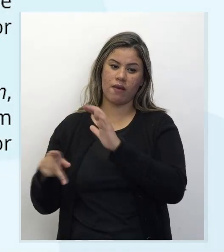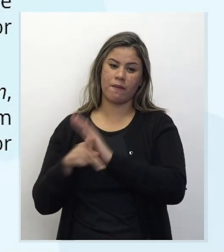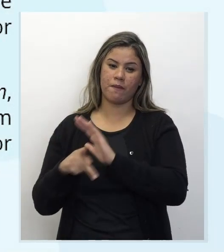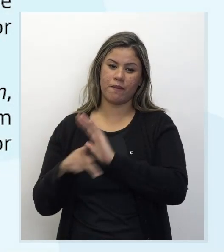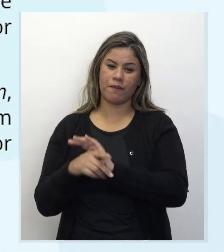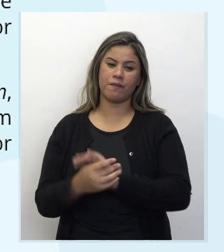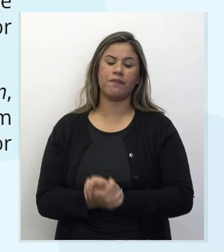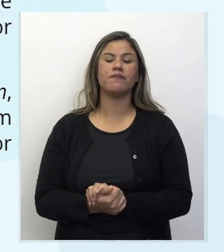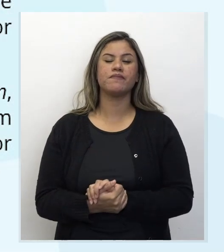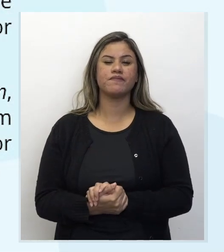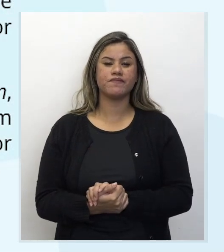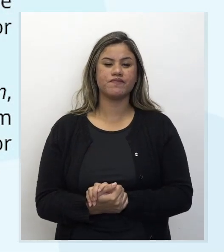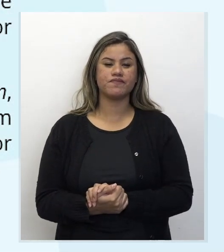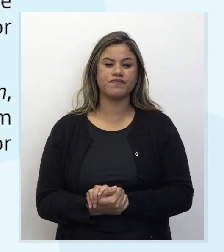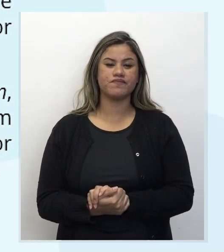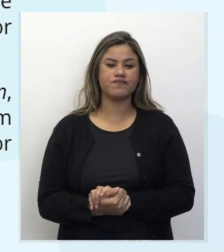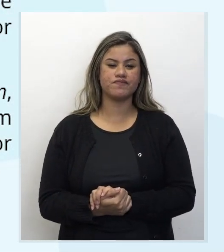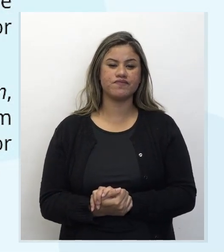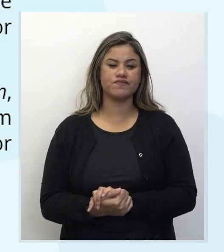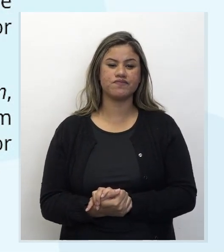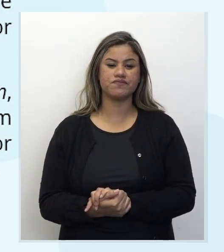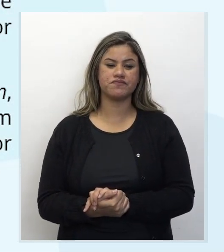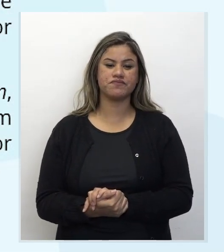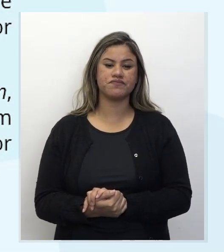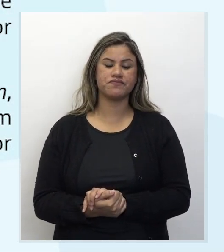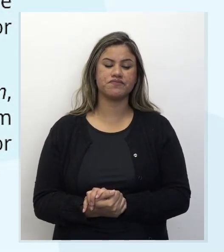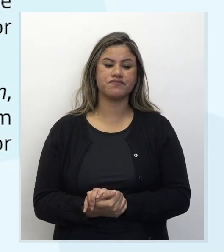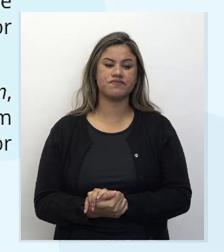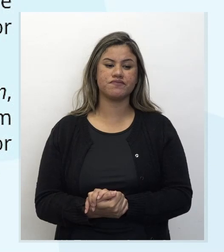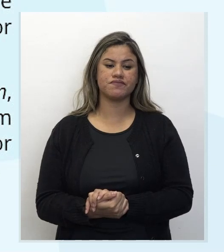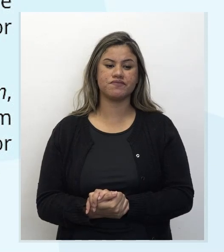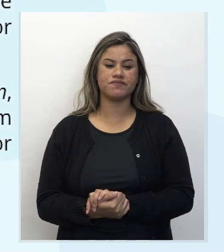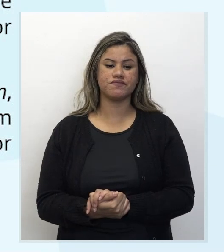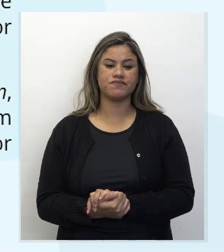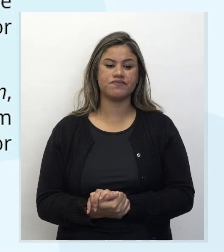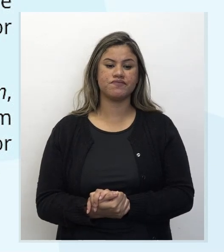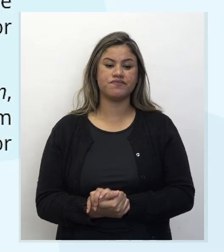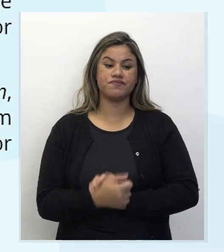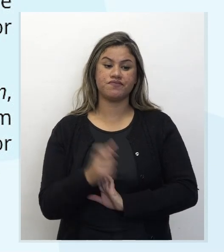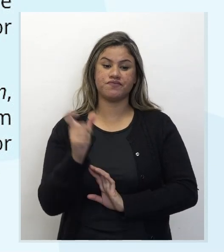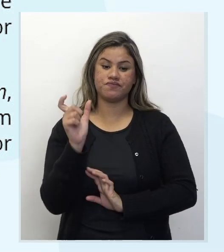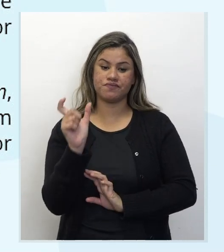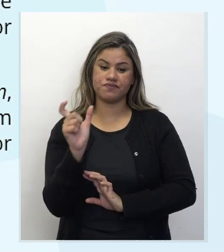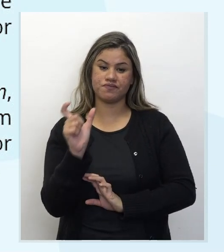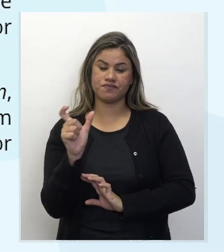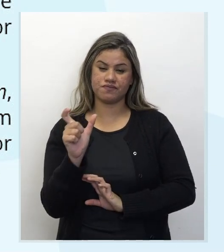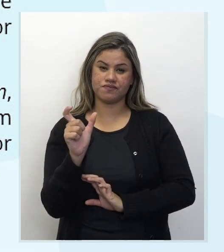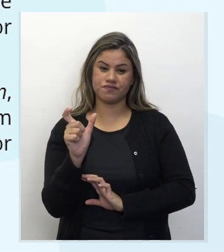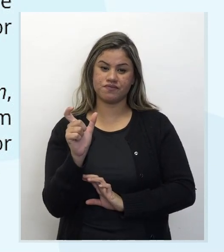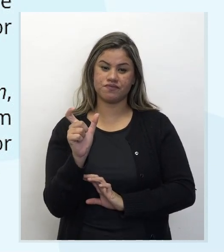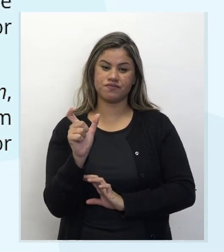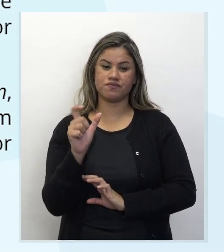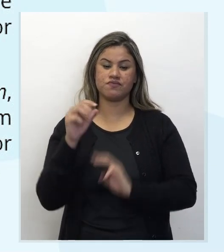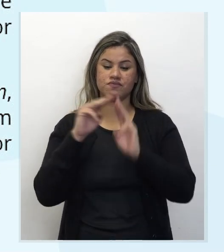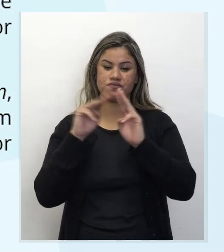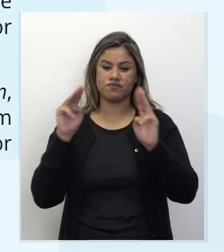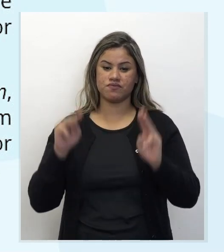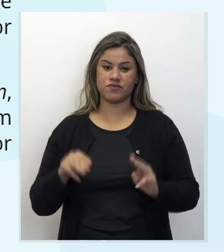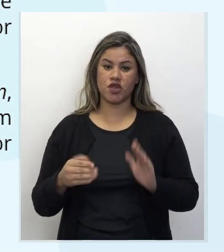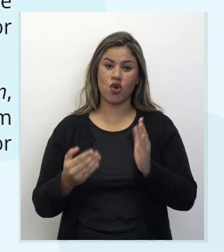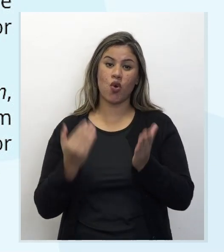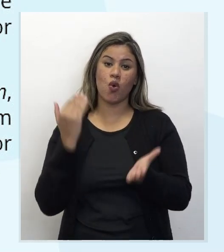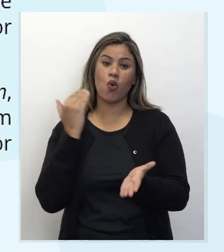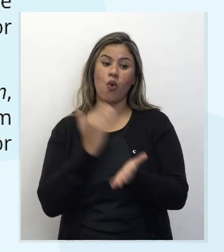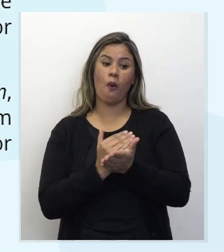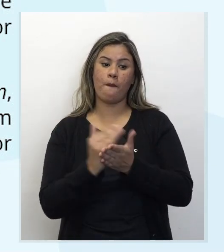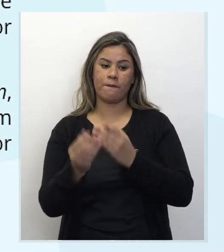na nossa próxima tela, tá? Então, olha só, a etimologia da palavra museu, que vocês conhecem,